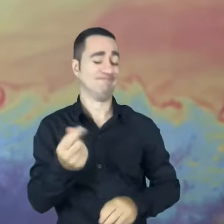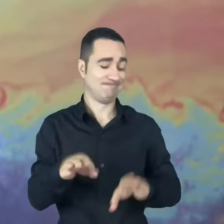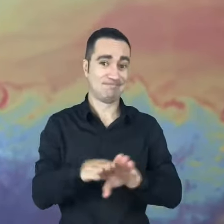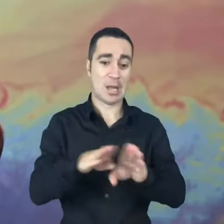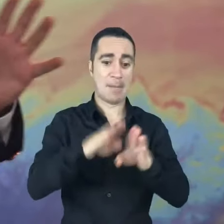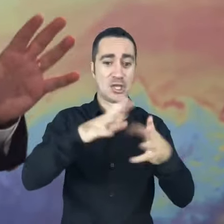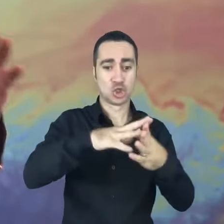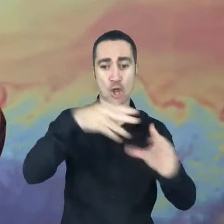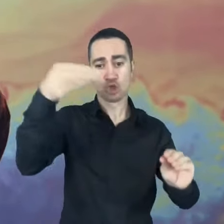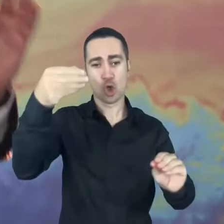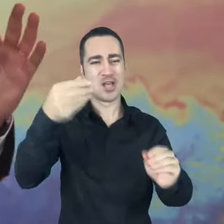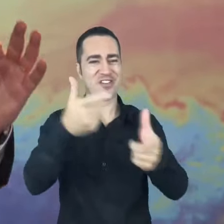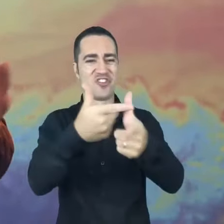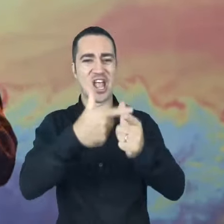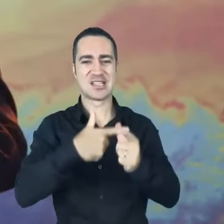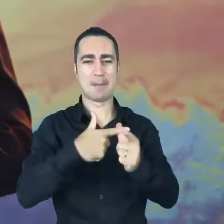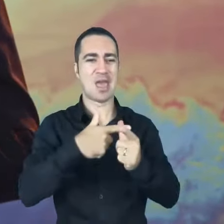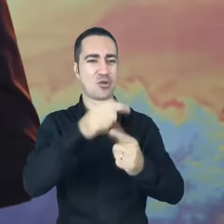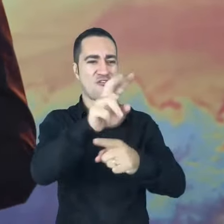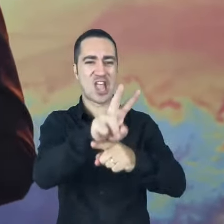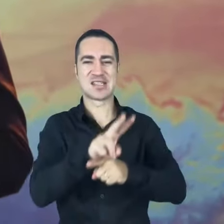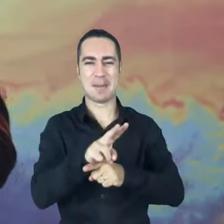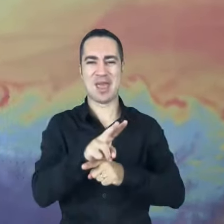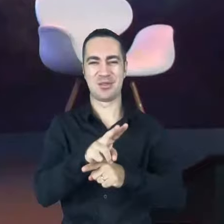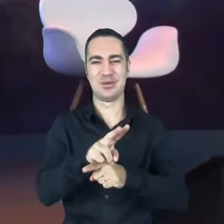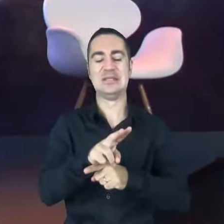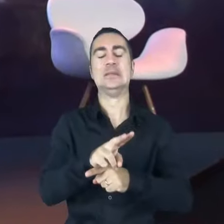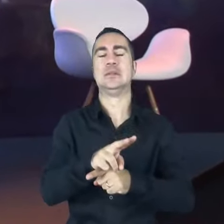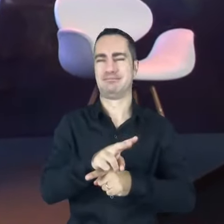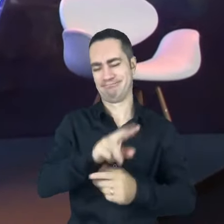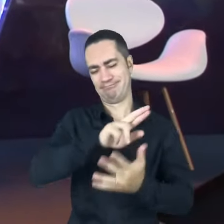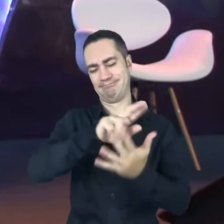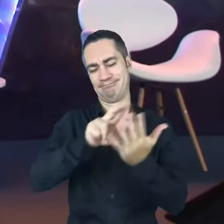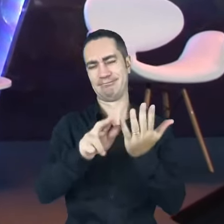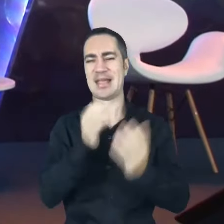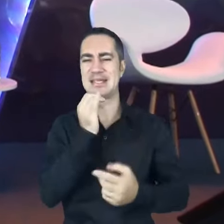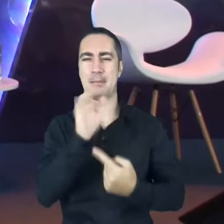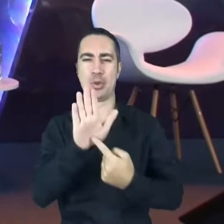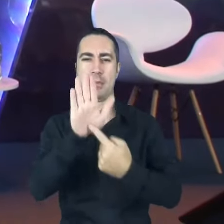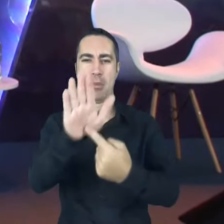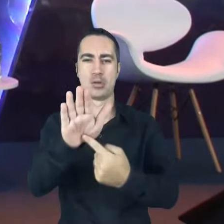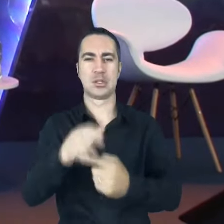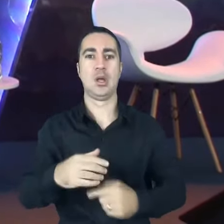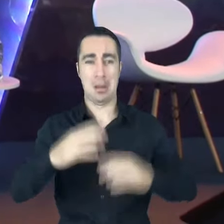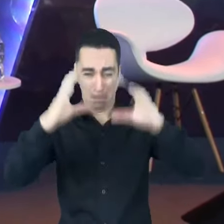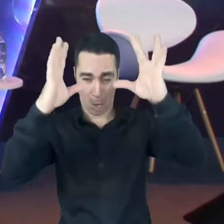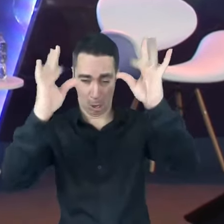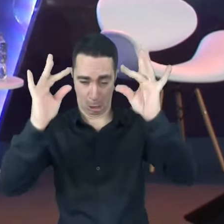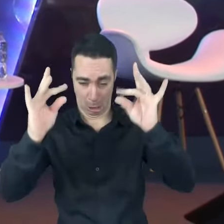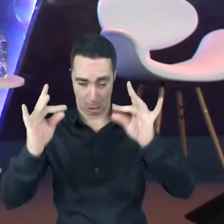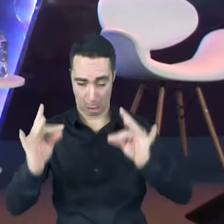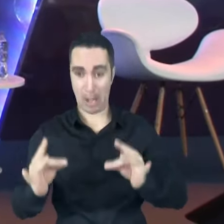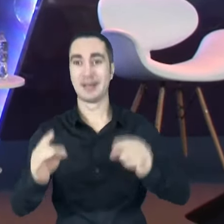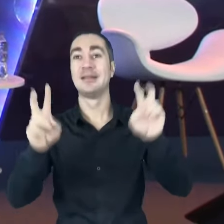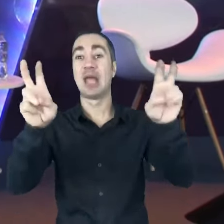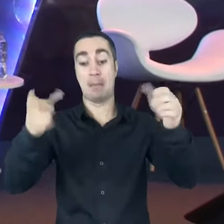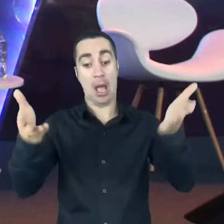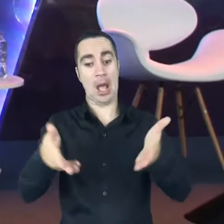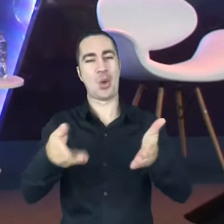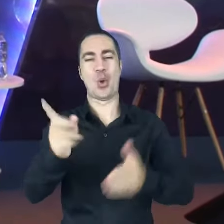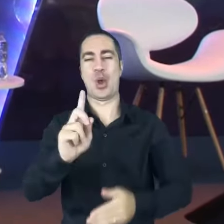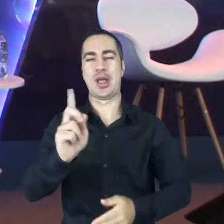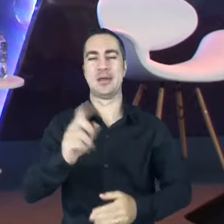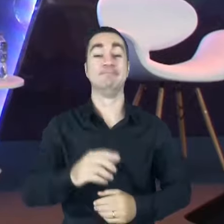financiamento. Tudo isso pequenos exemplos. Mas eu não vou avançar muito nesse tema agora, porque na verdade nós